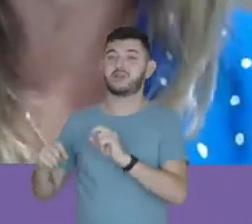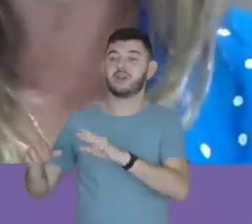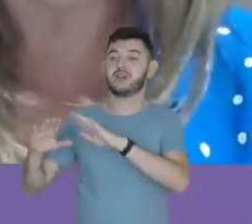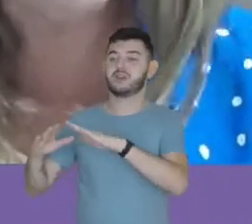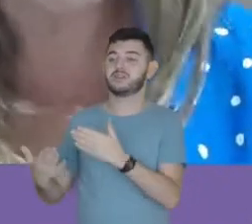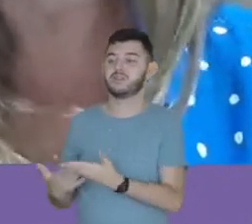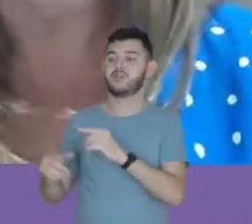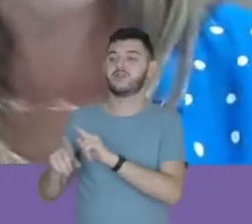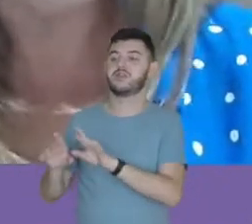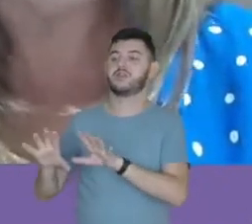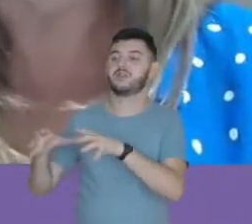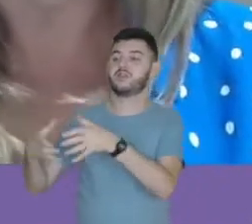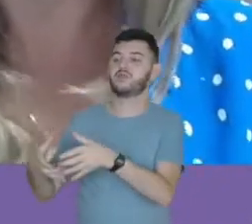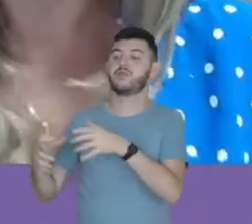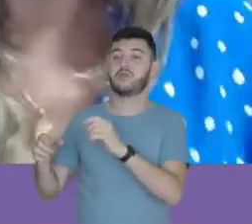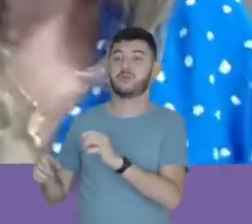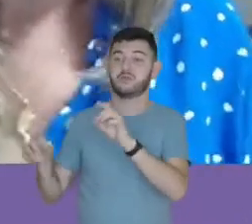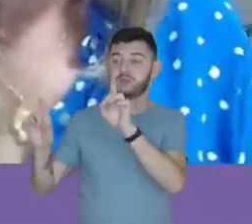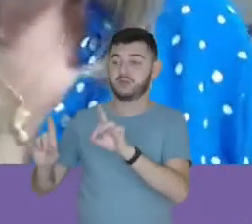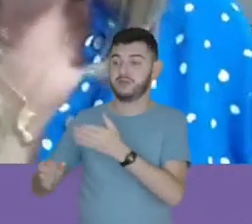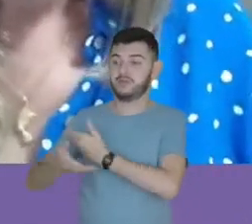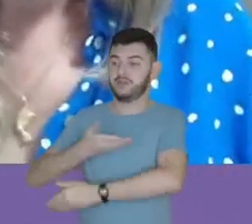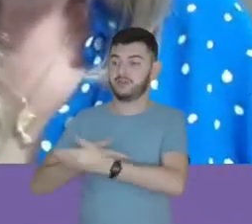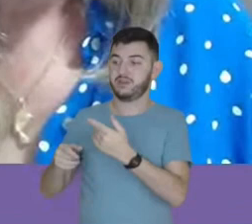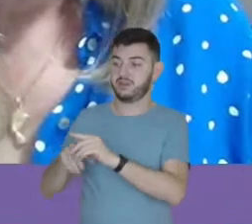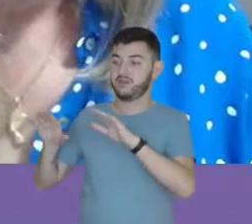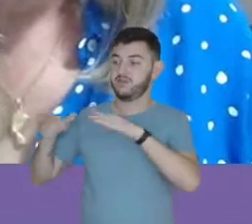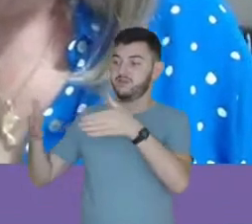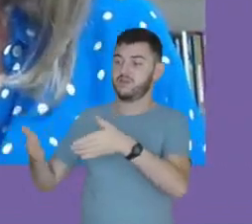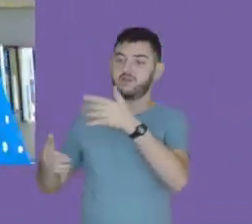classes especiais separadas para esses alunos.